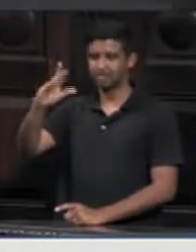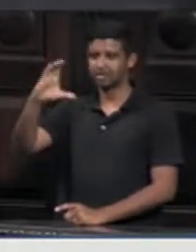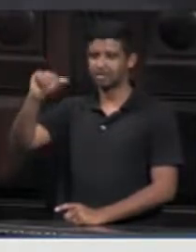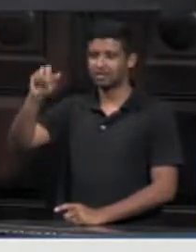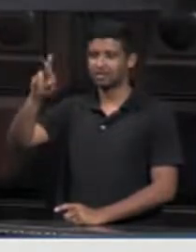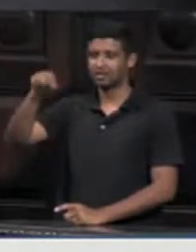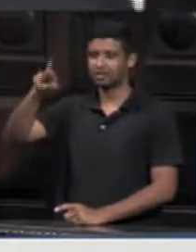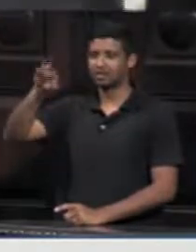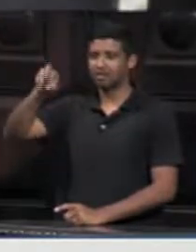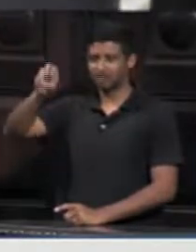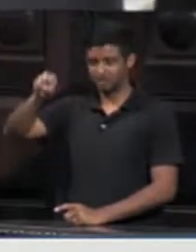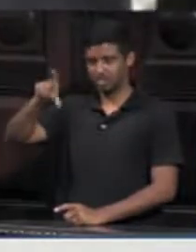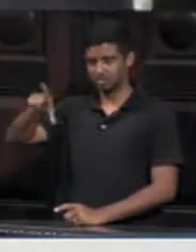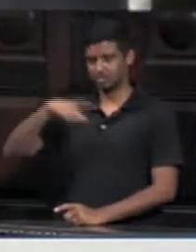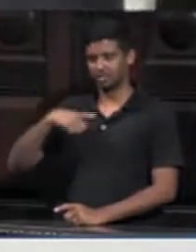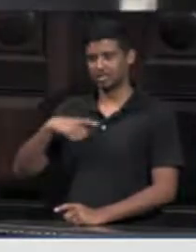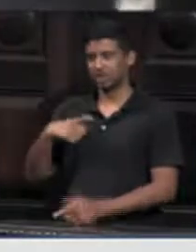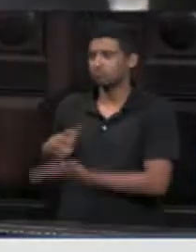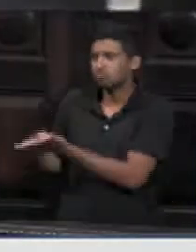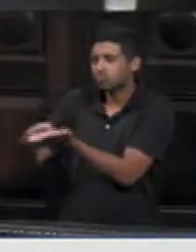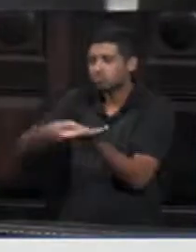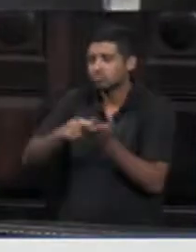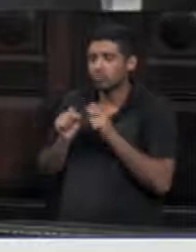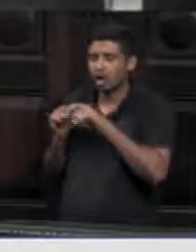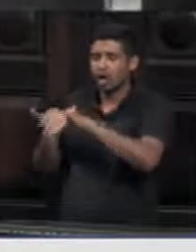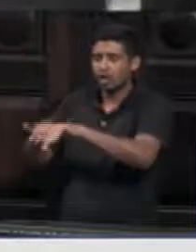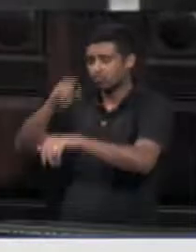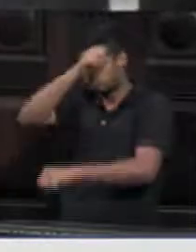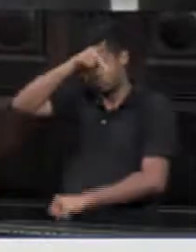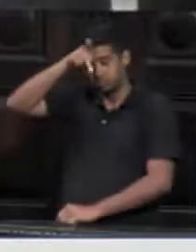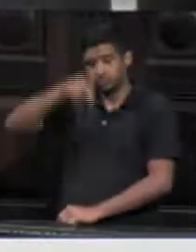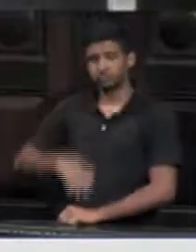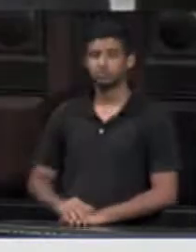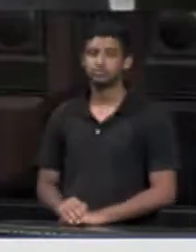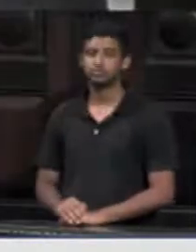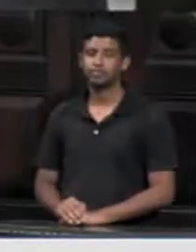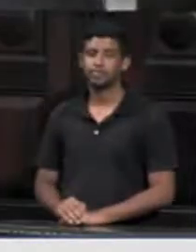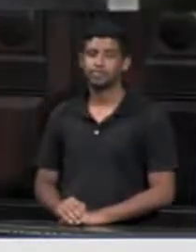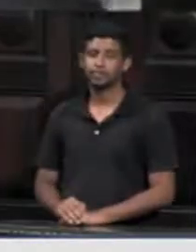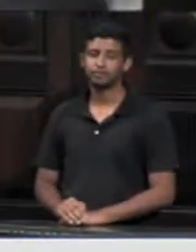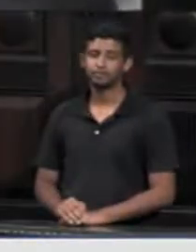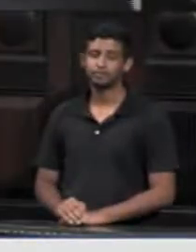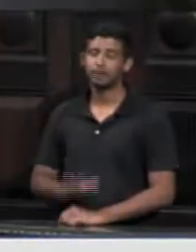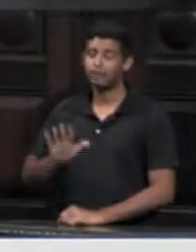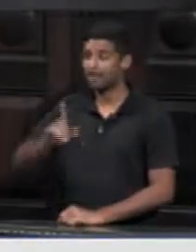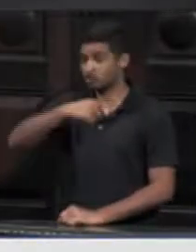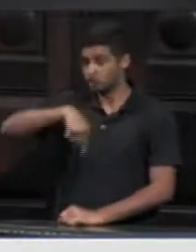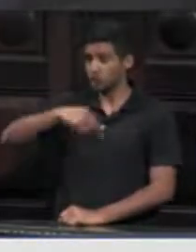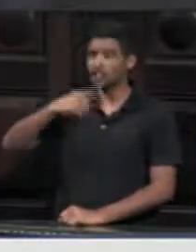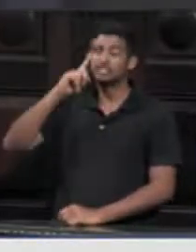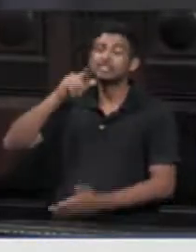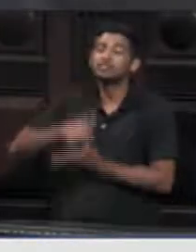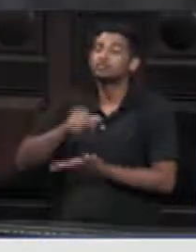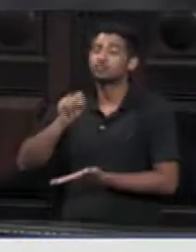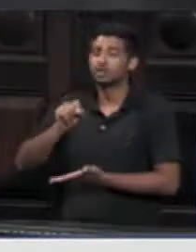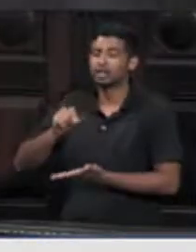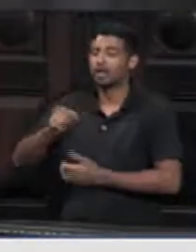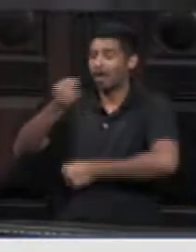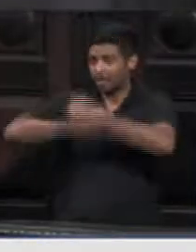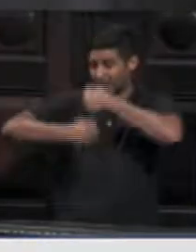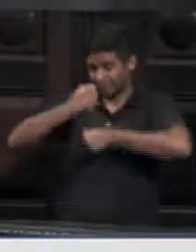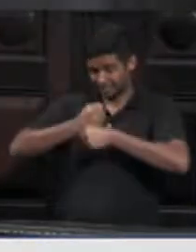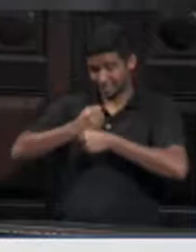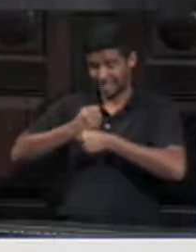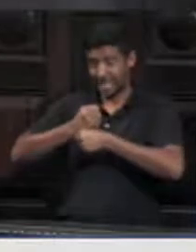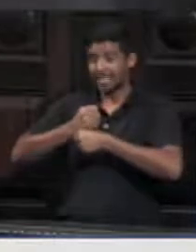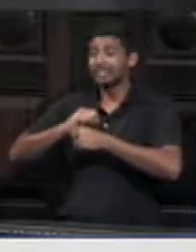públicas. Então, primeiro, é que no ano passado a gente definiu que nós voltaríamos esse projeto, enfrentaríamos ele até o final dessa legislatura. E